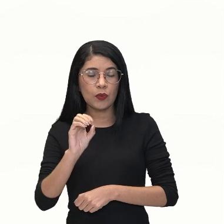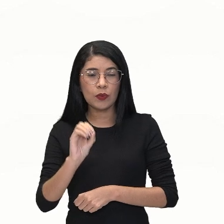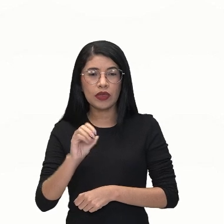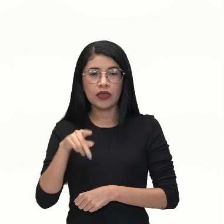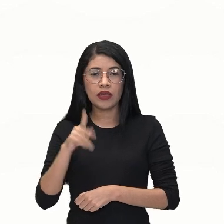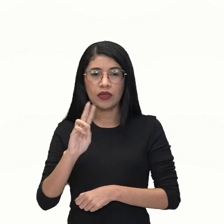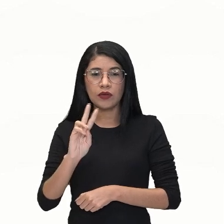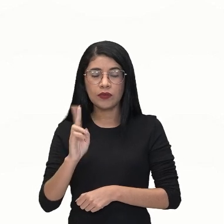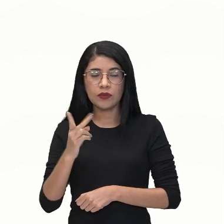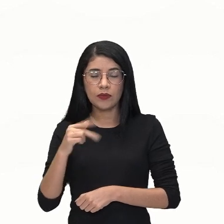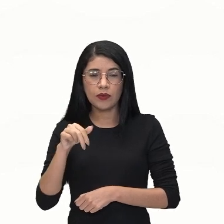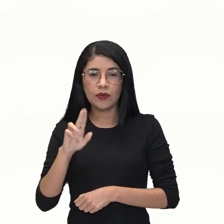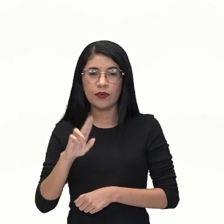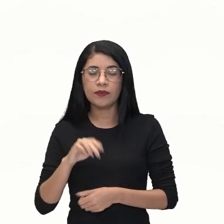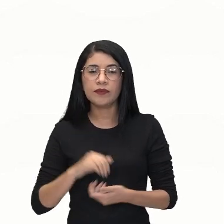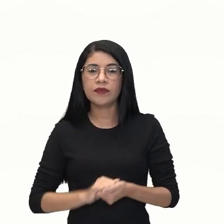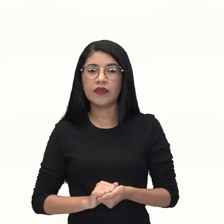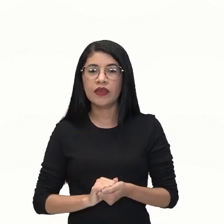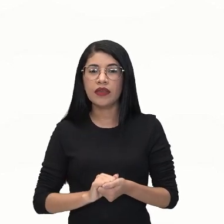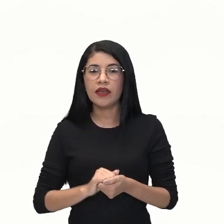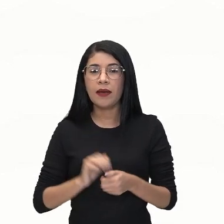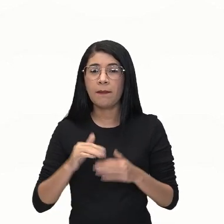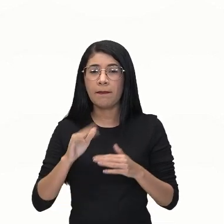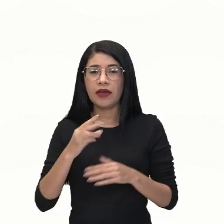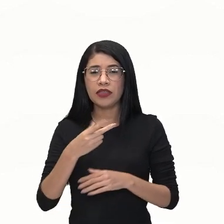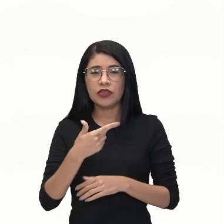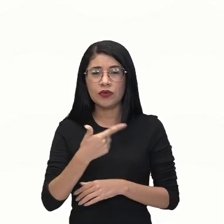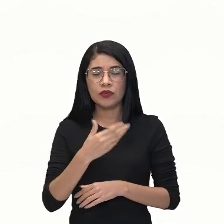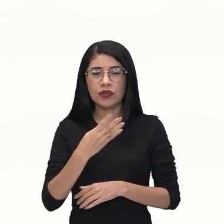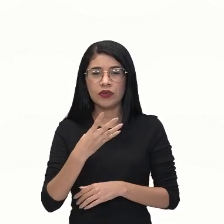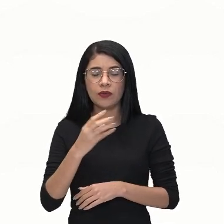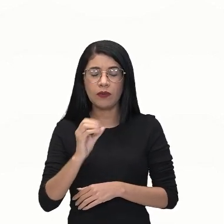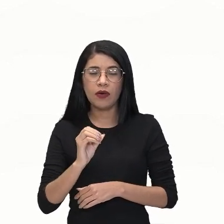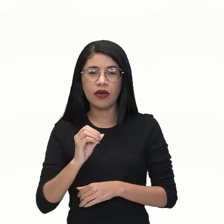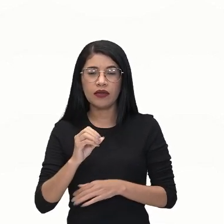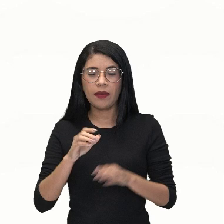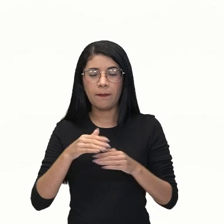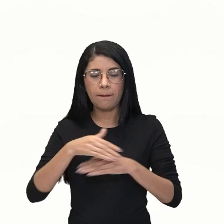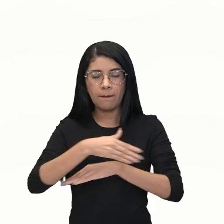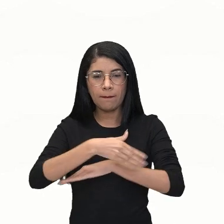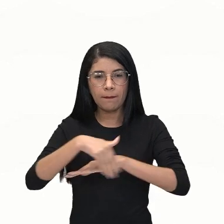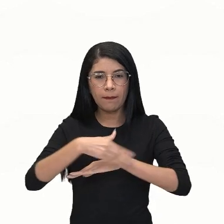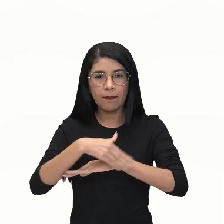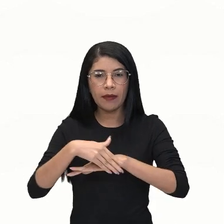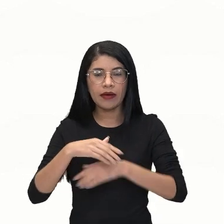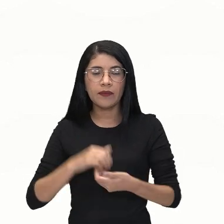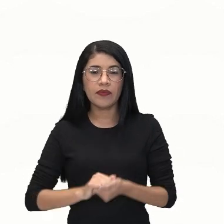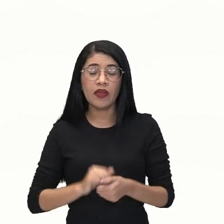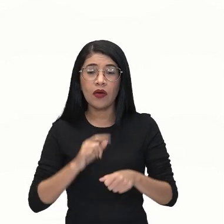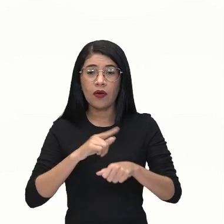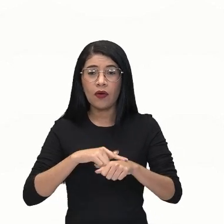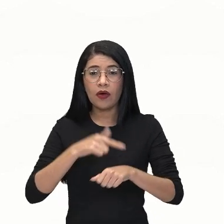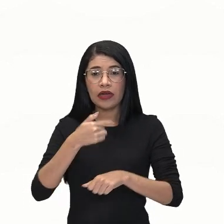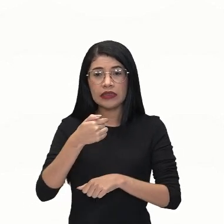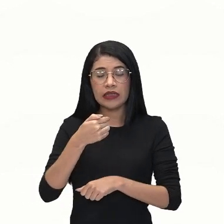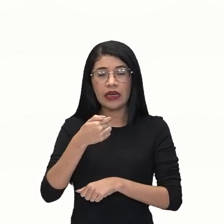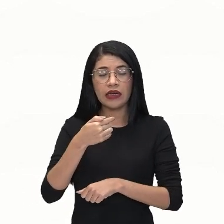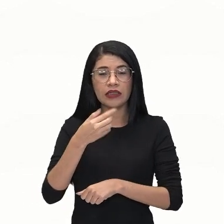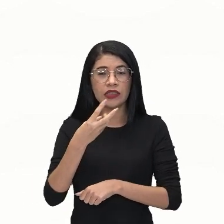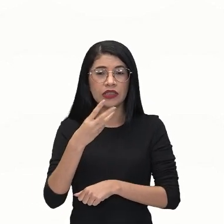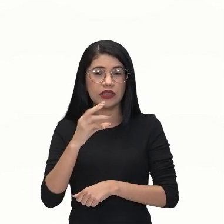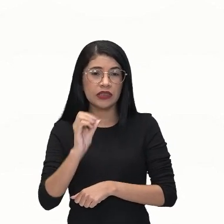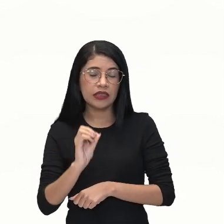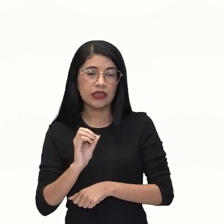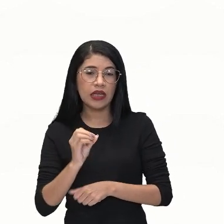hora passa pelo quilômetro 240 de uma rodovia, às 7h30. A que horas esse